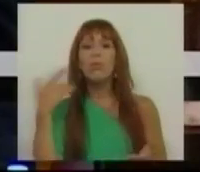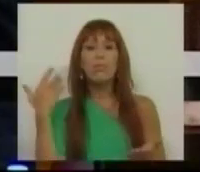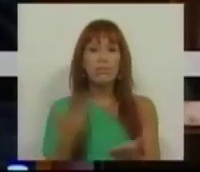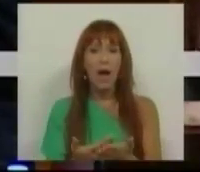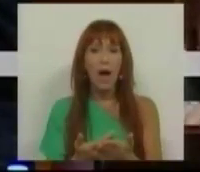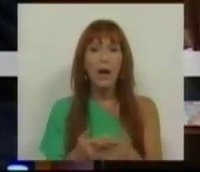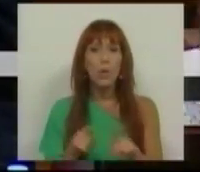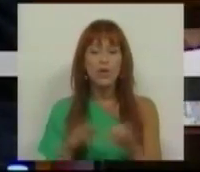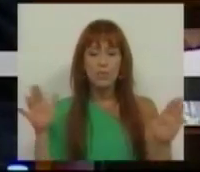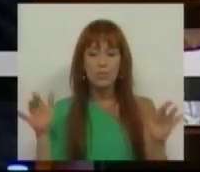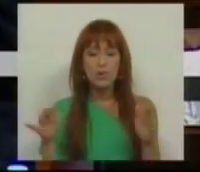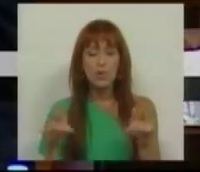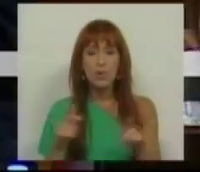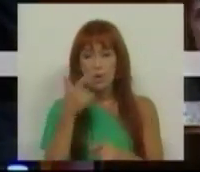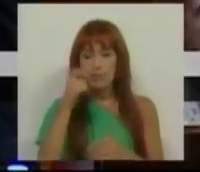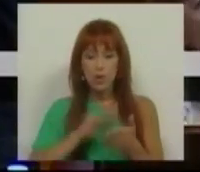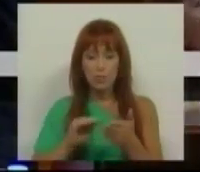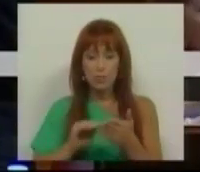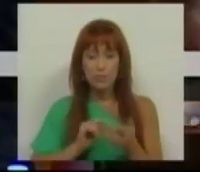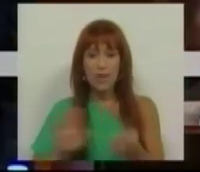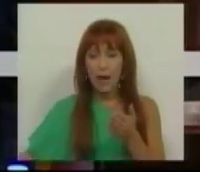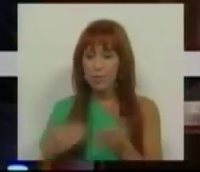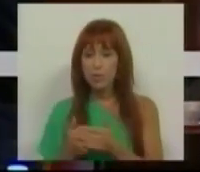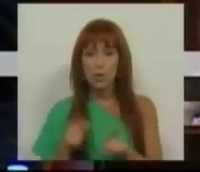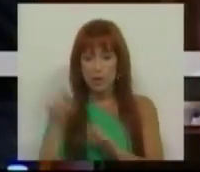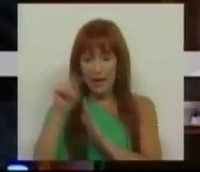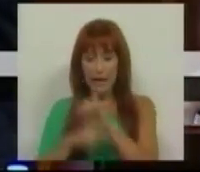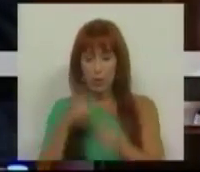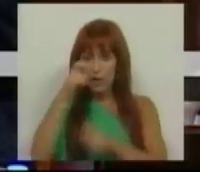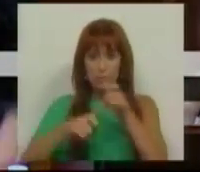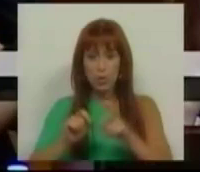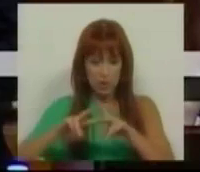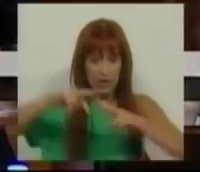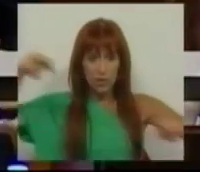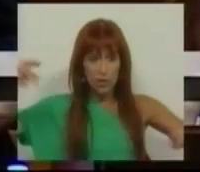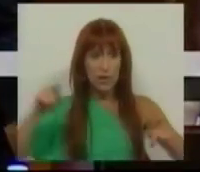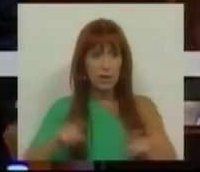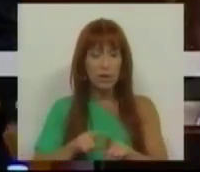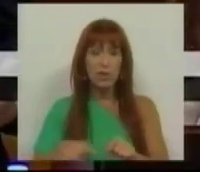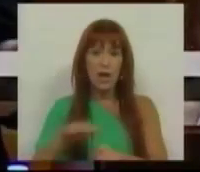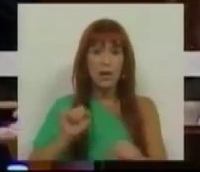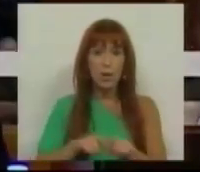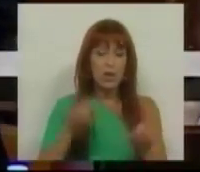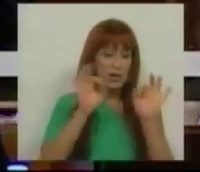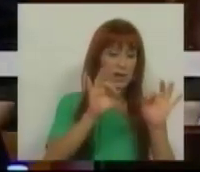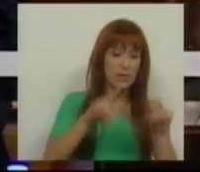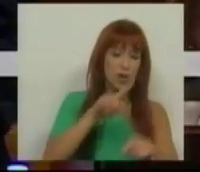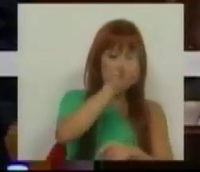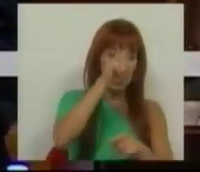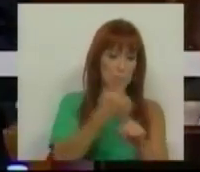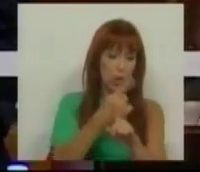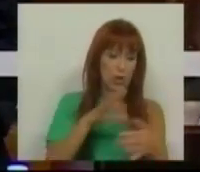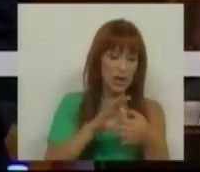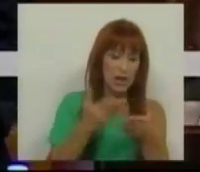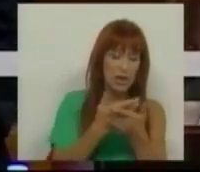facilitando, pela redução do número de subscritores à apresentação de listas de cidadãos nas autarquias, quer do ponto de vista do tratamento das questões